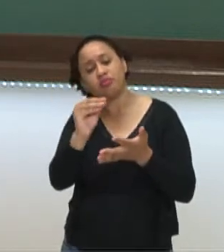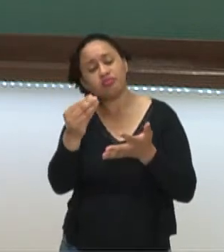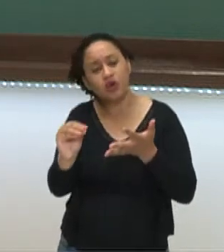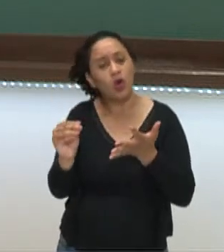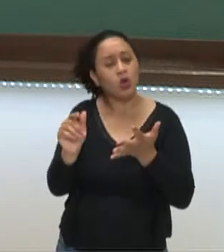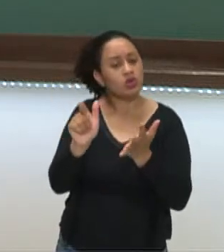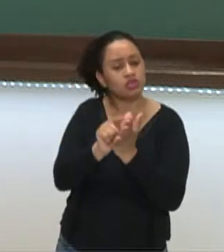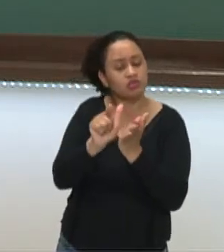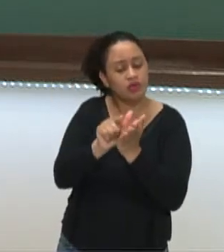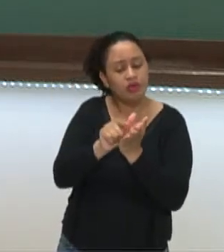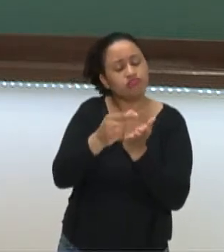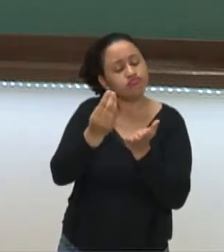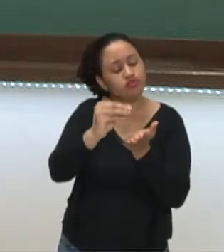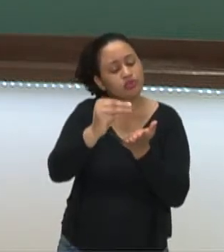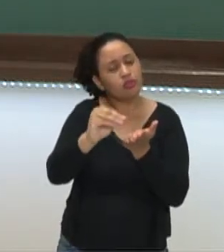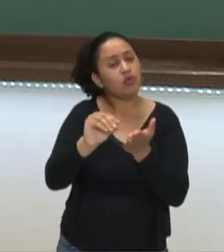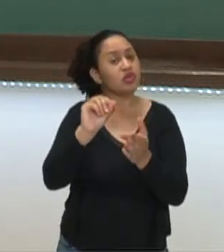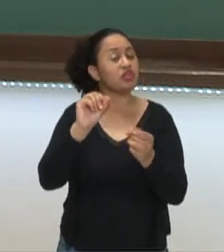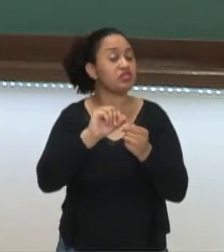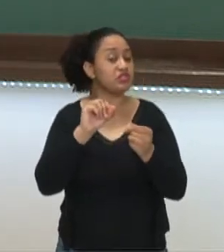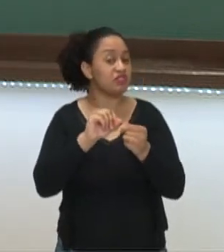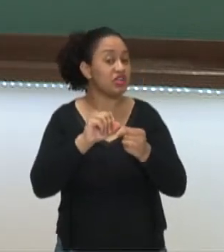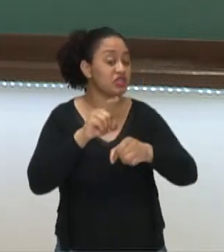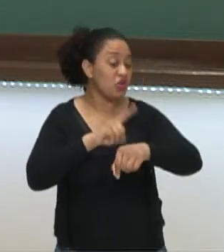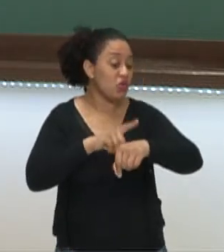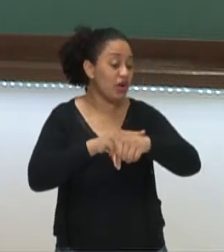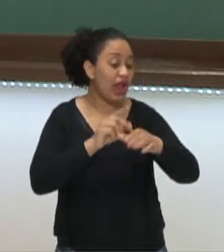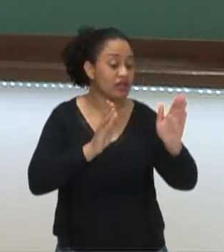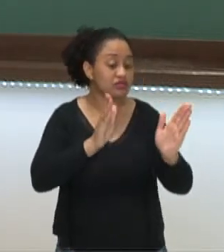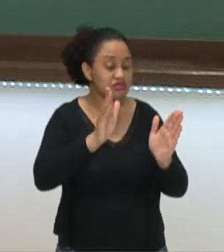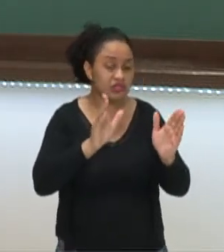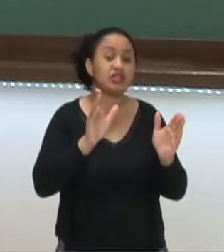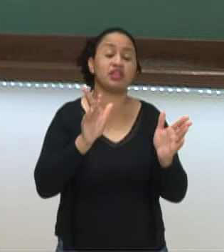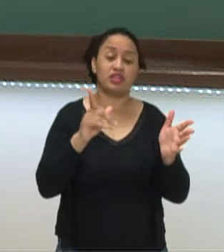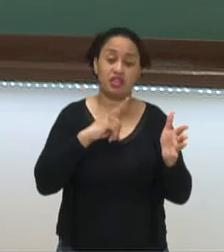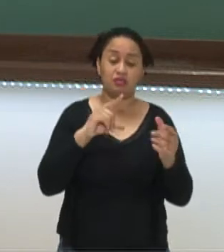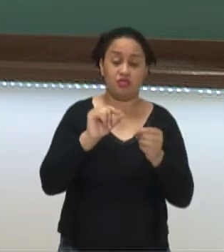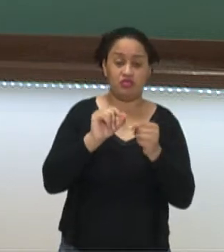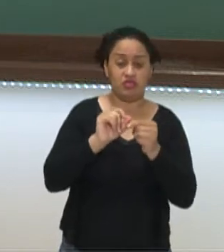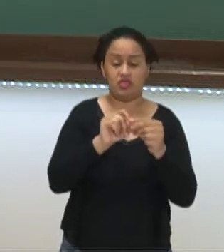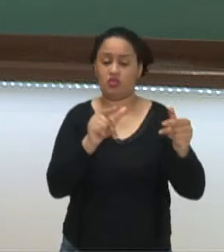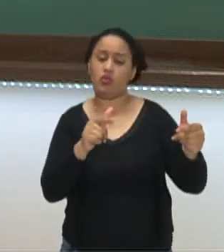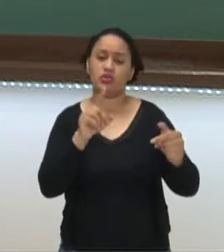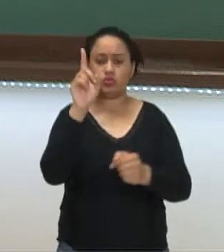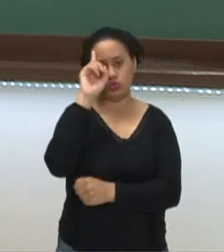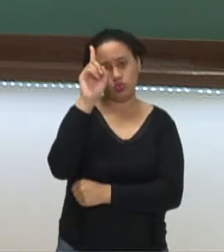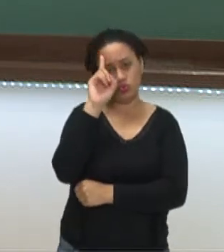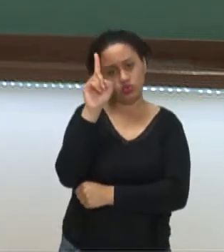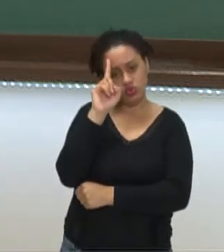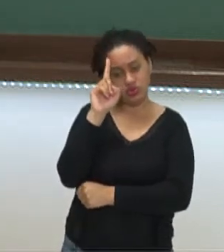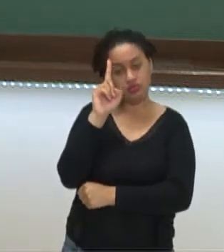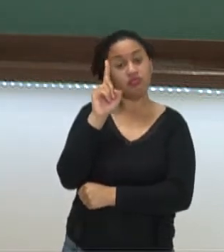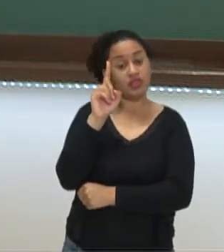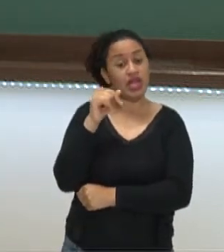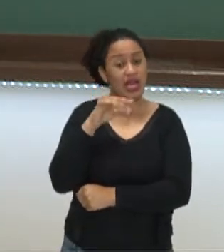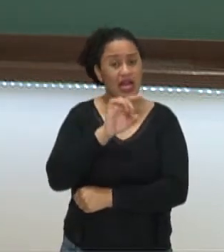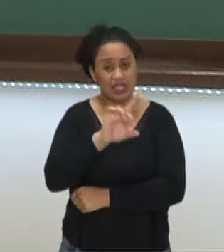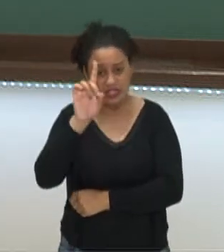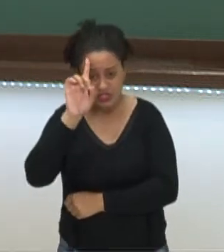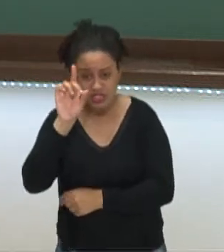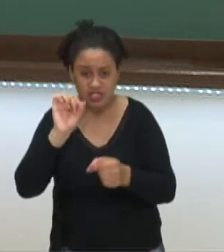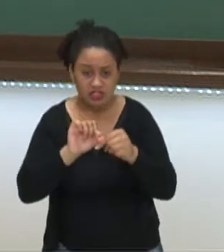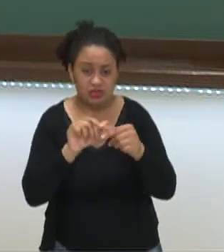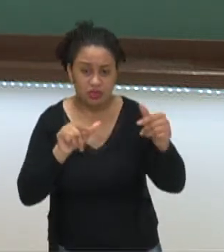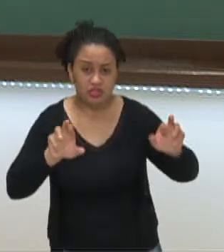pouco tempo o que você faz, que horário você destina para as atividades normais diárias. Ah, cada dia você faz uma